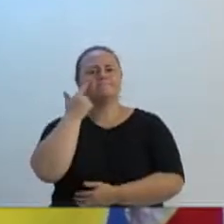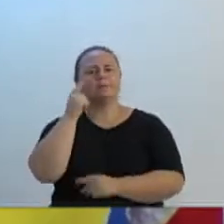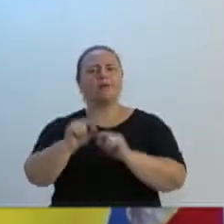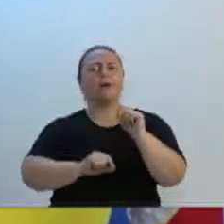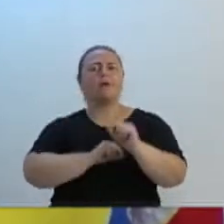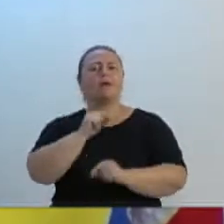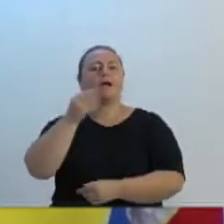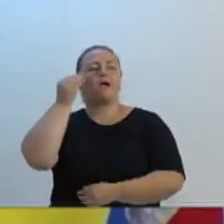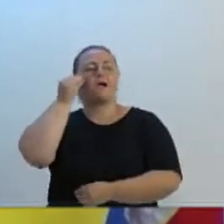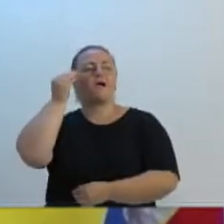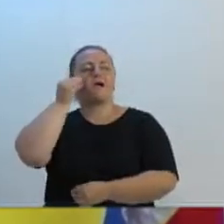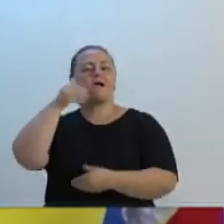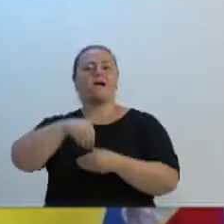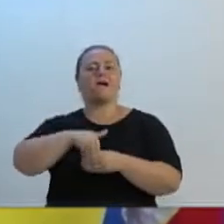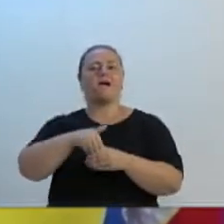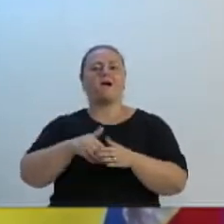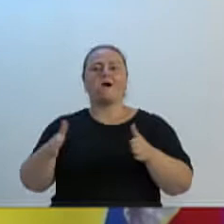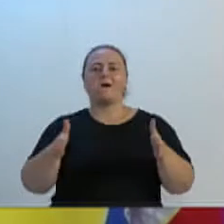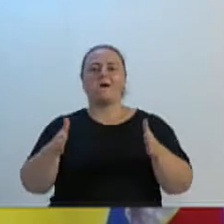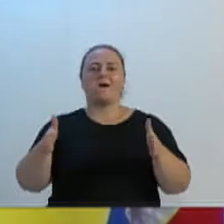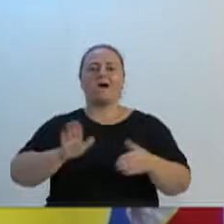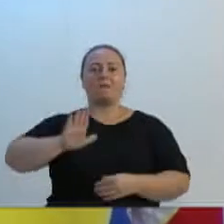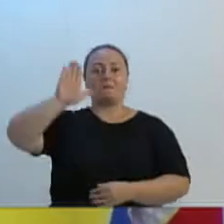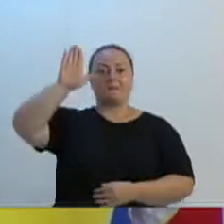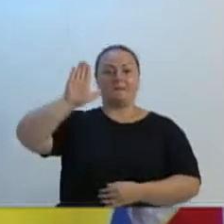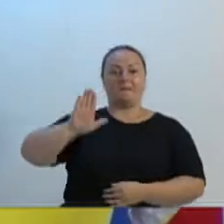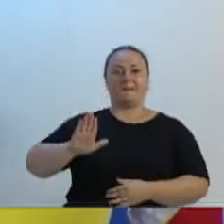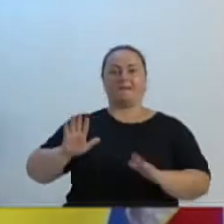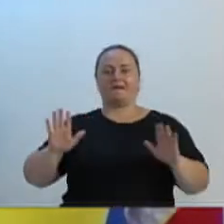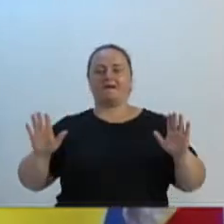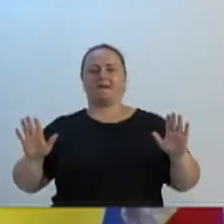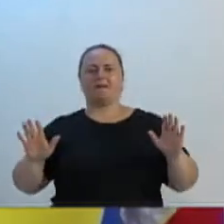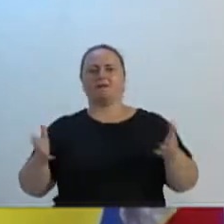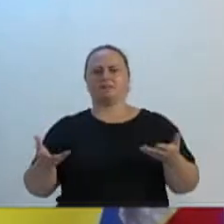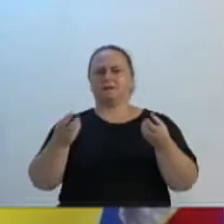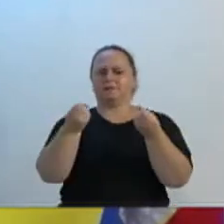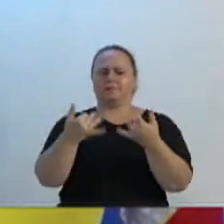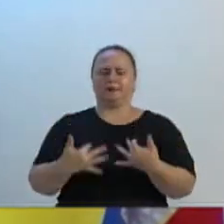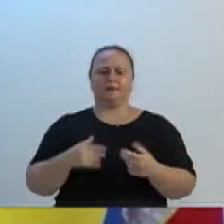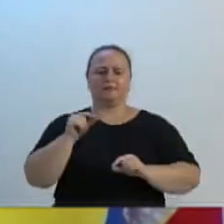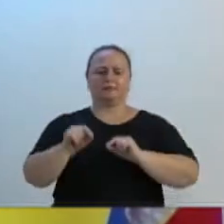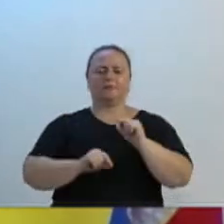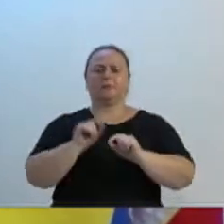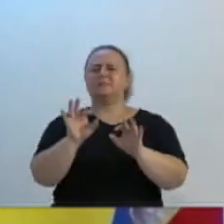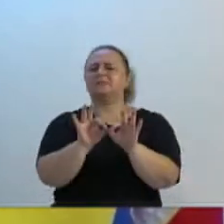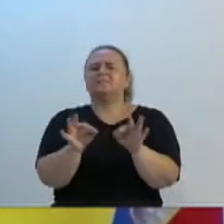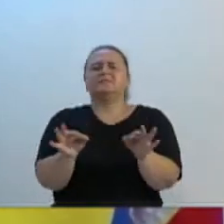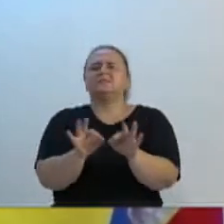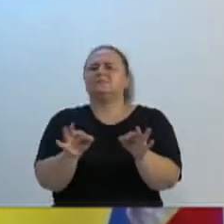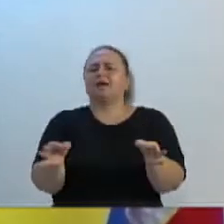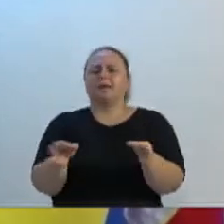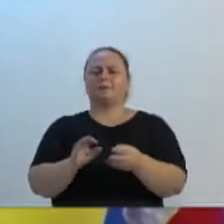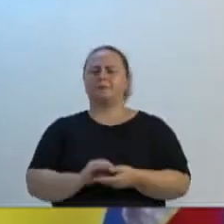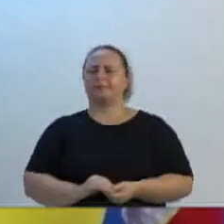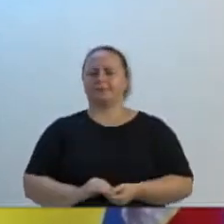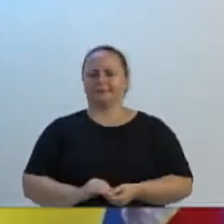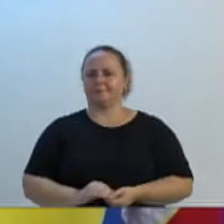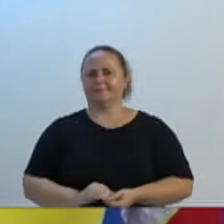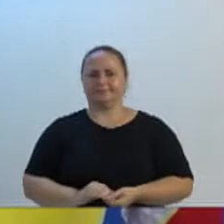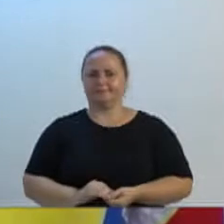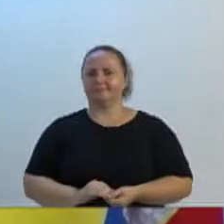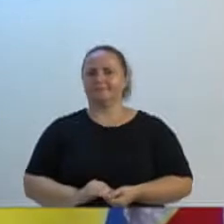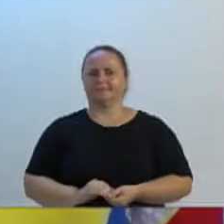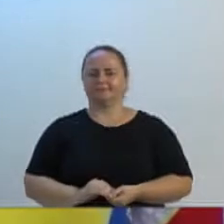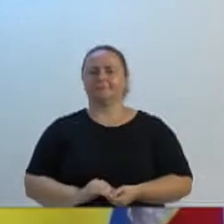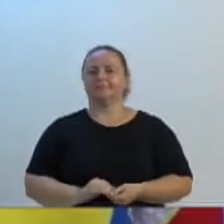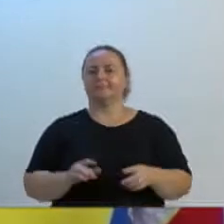ser candidatos estão fazendo filmagens estão falando aí que fazendo um simples ver que alimentos um dia para o outro a máquina aparece ou